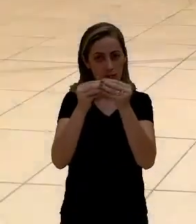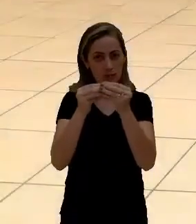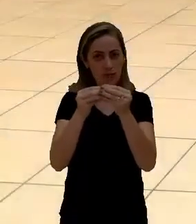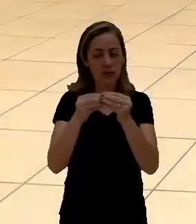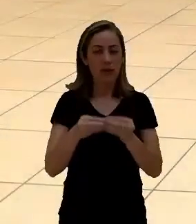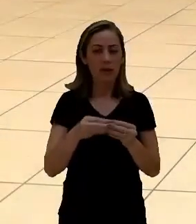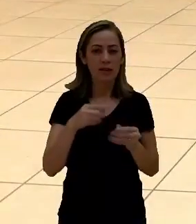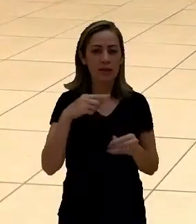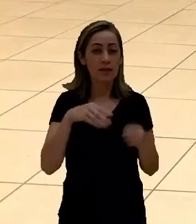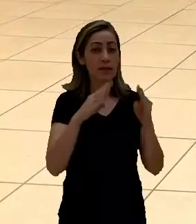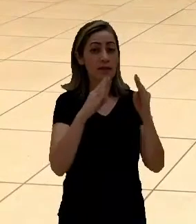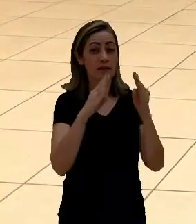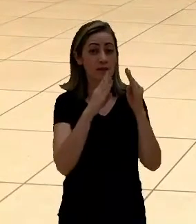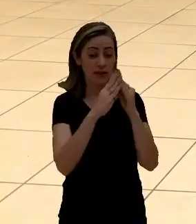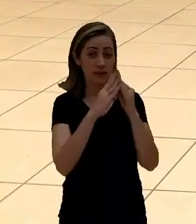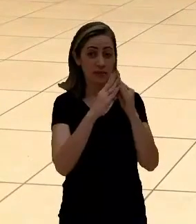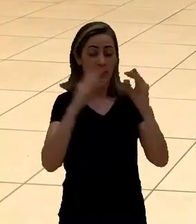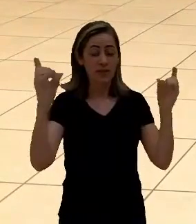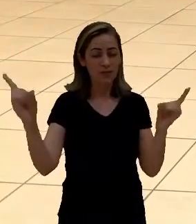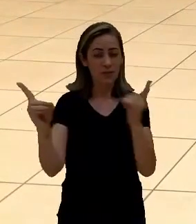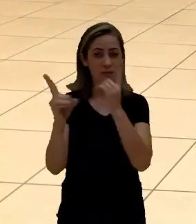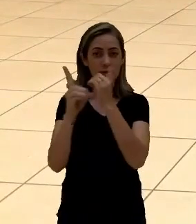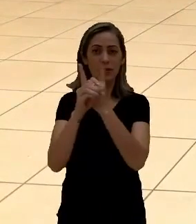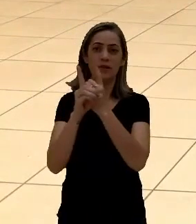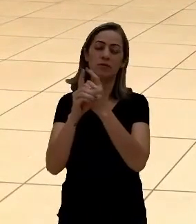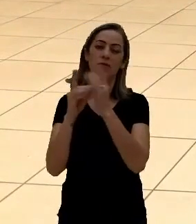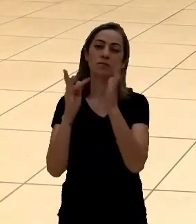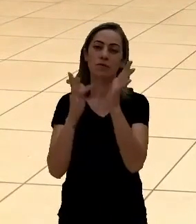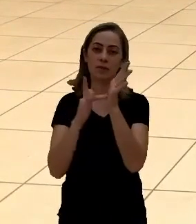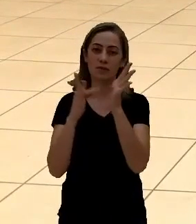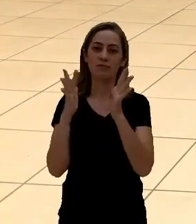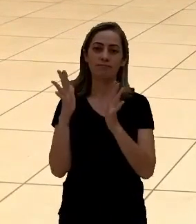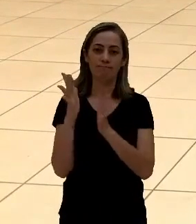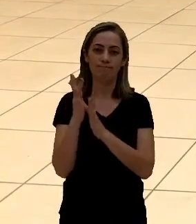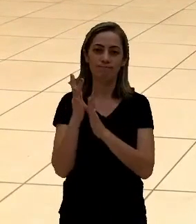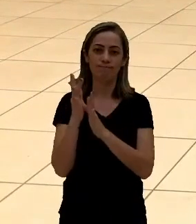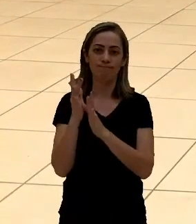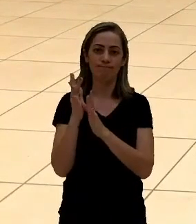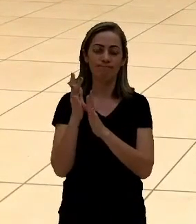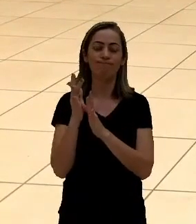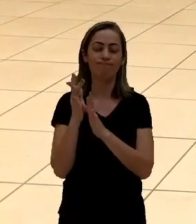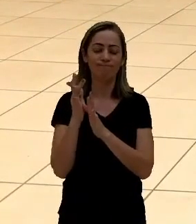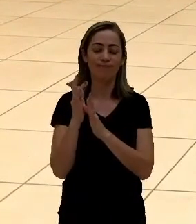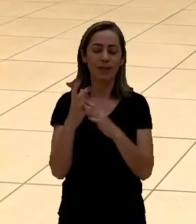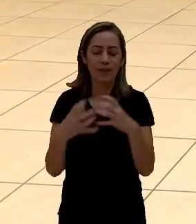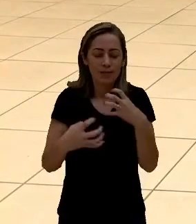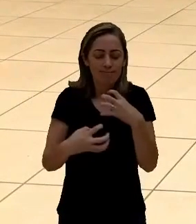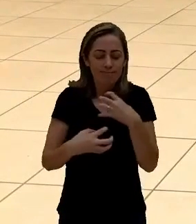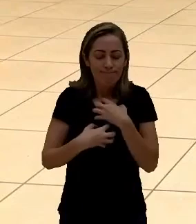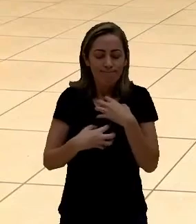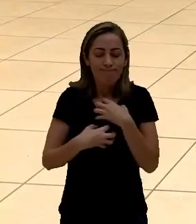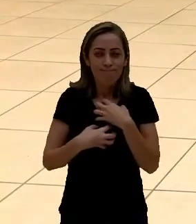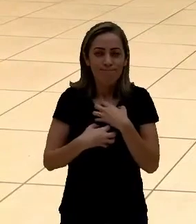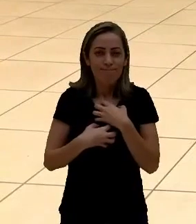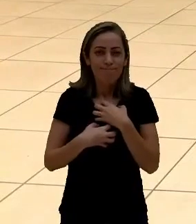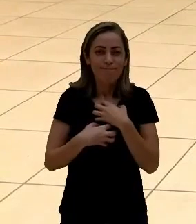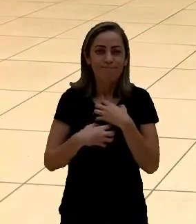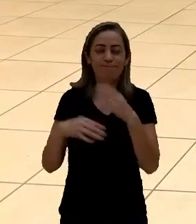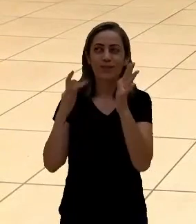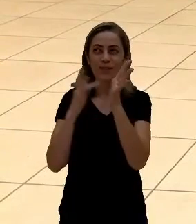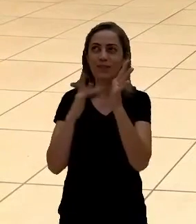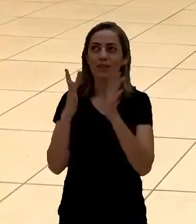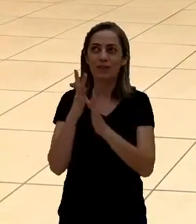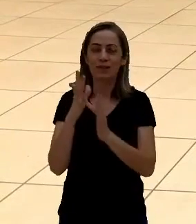casa para encontrar-se com o Cristo deixe se encontrar deixe ele falar com